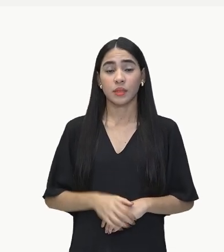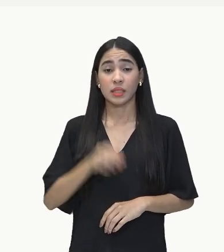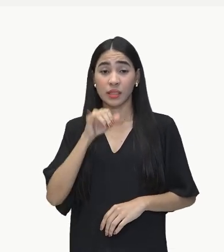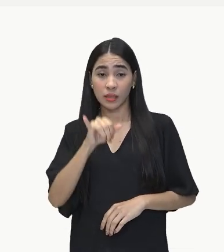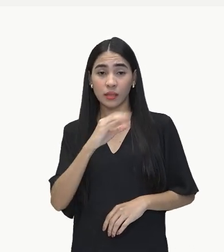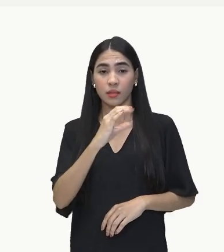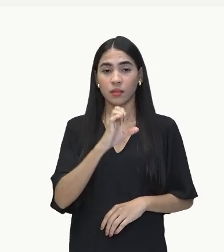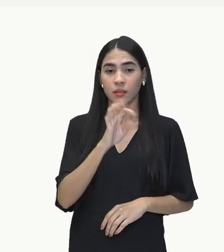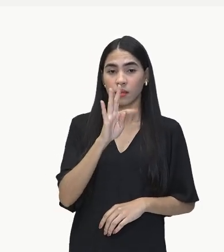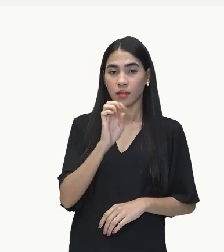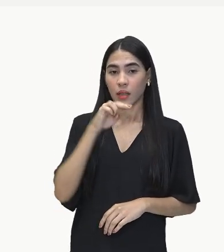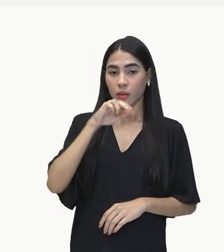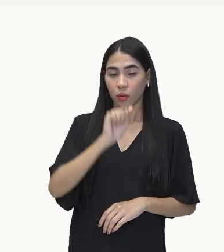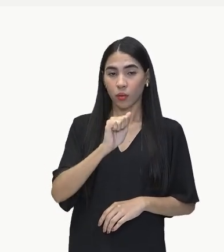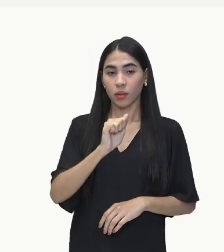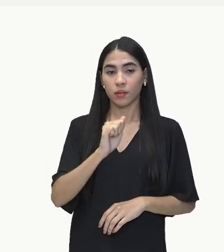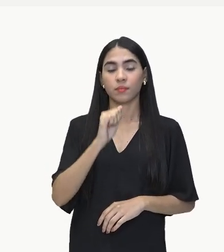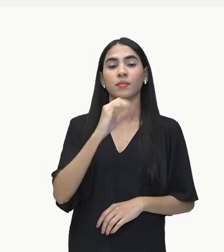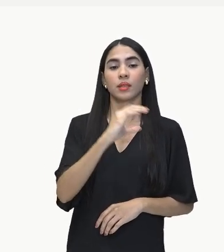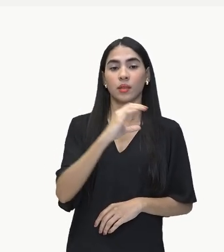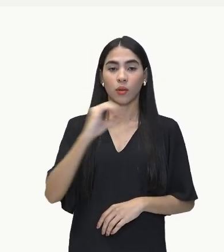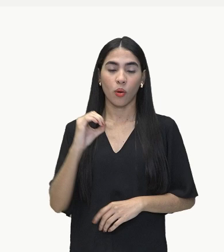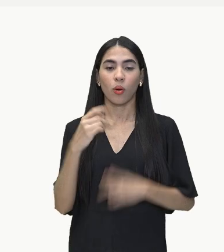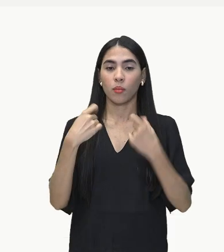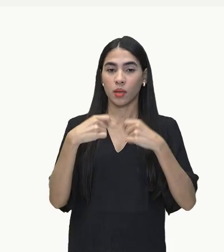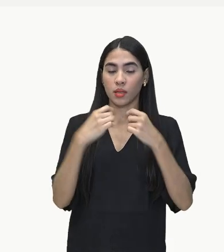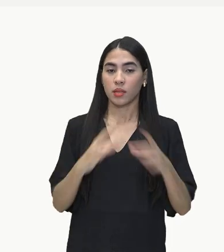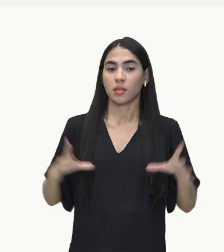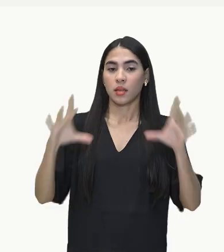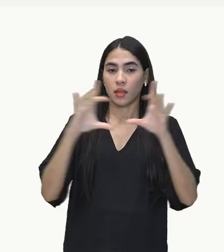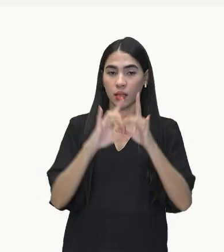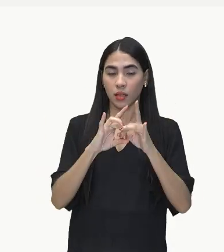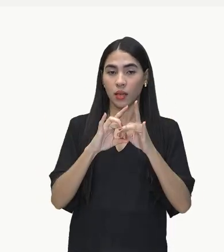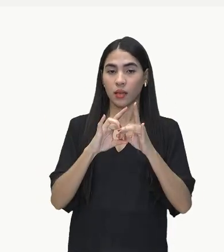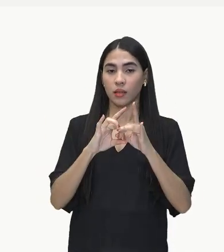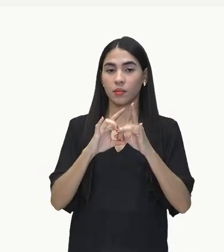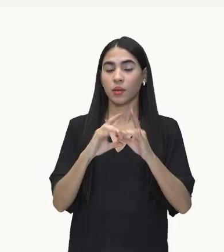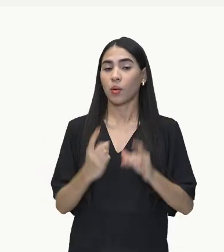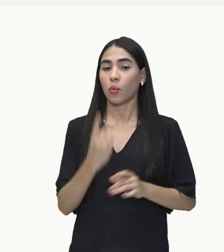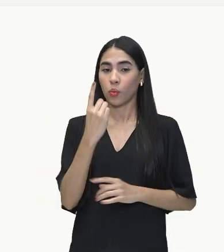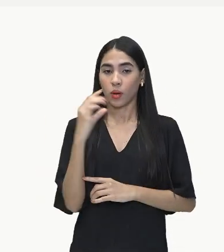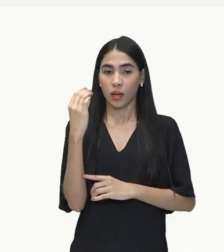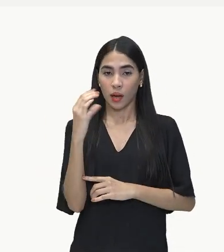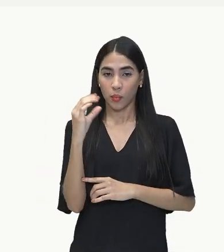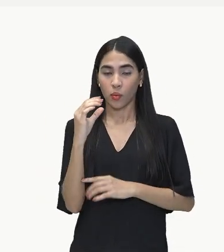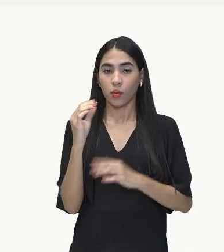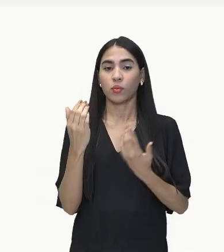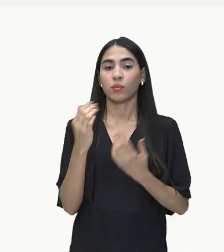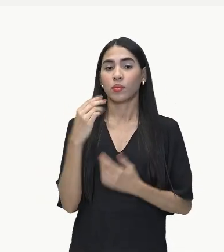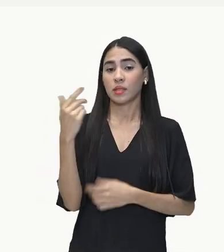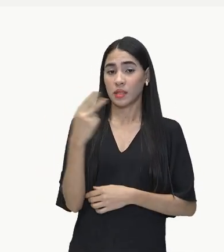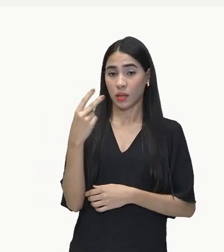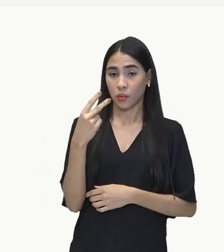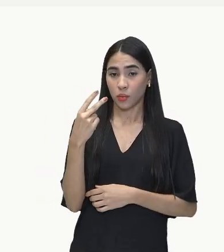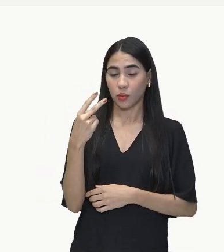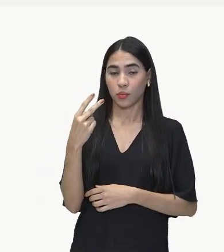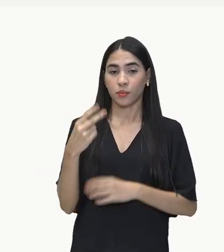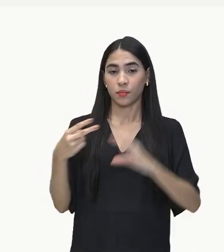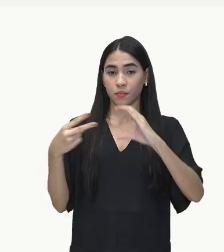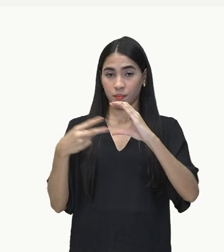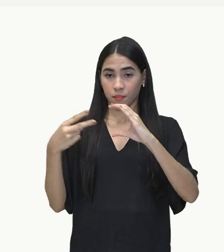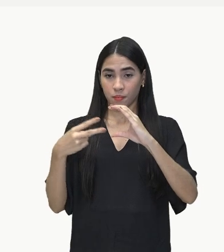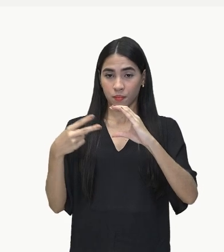cetona, essa carbonila, ela tem que estar ligada a um carbono secundário, né? O carbono tem